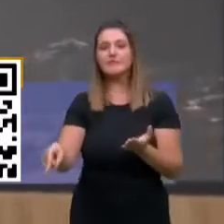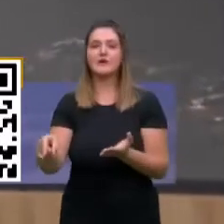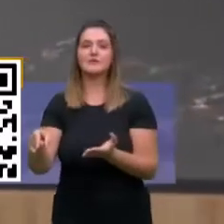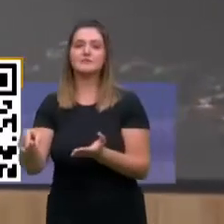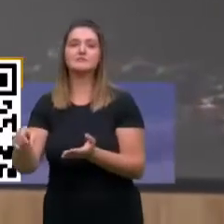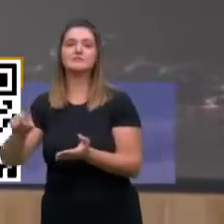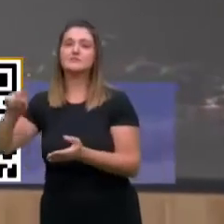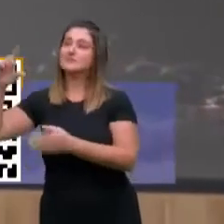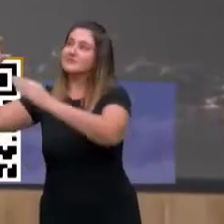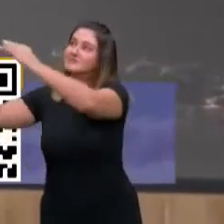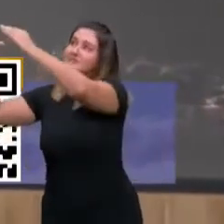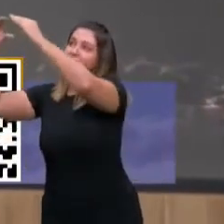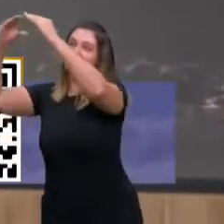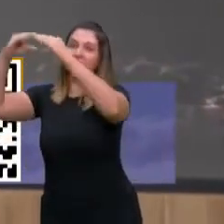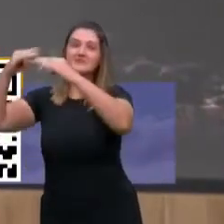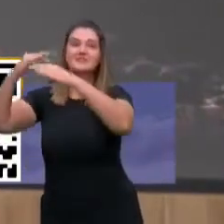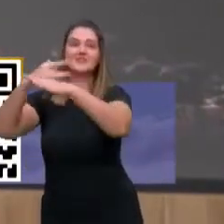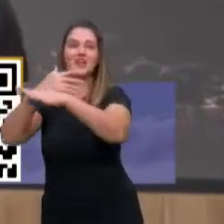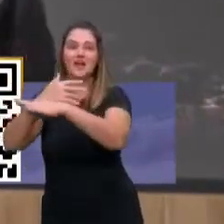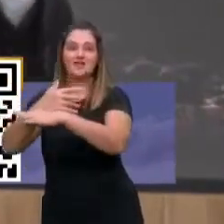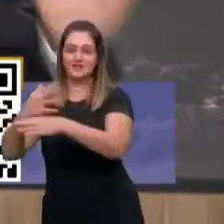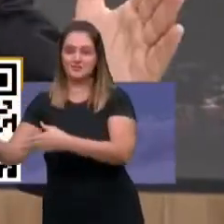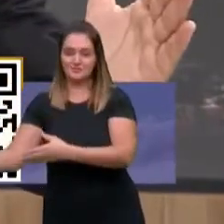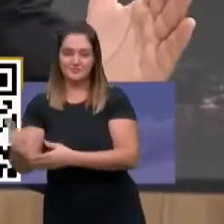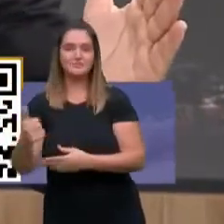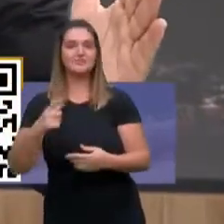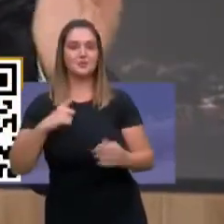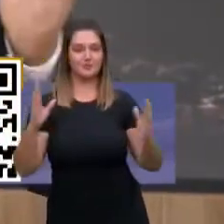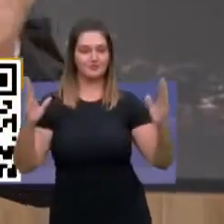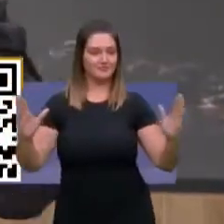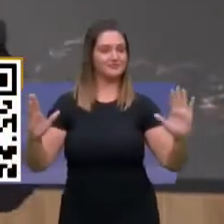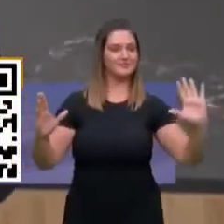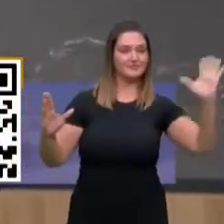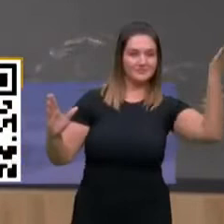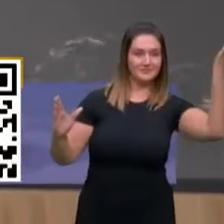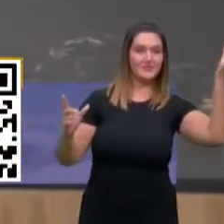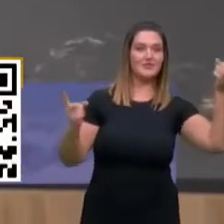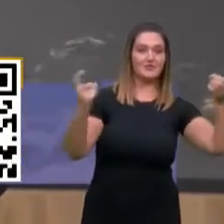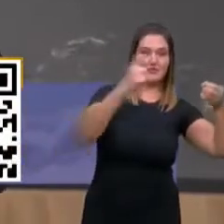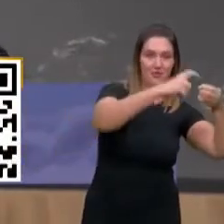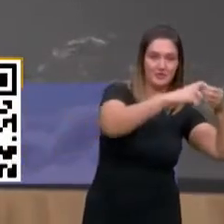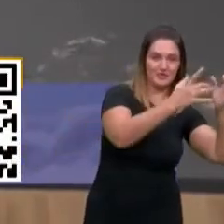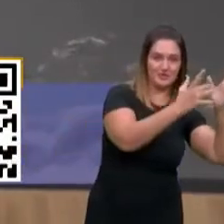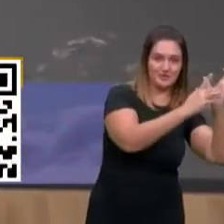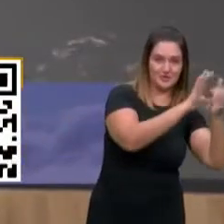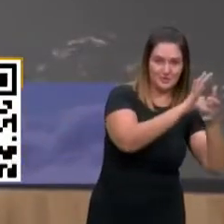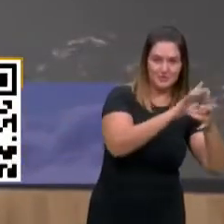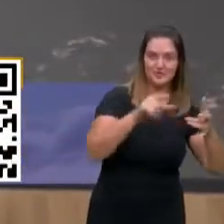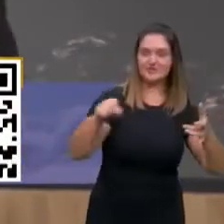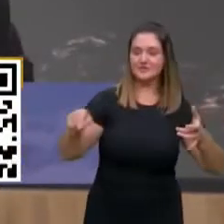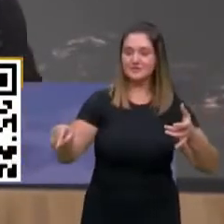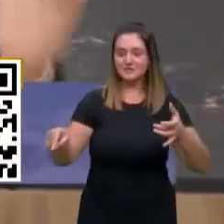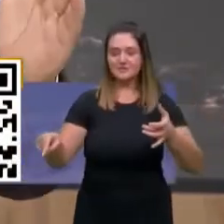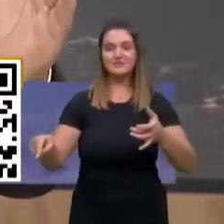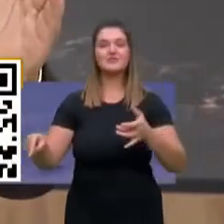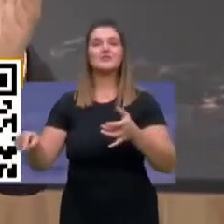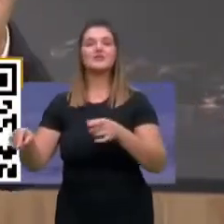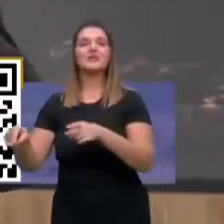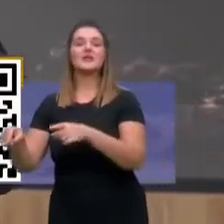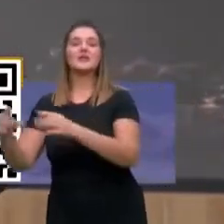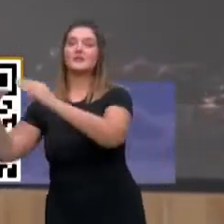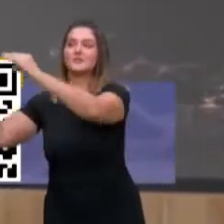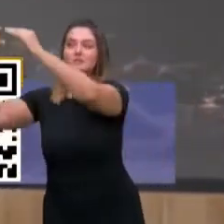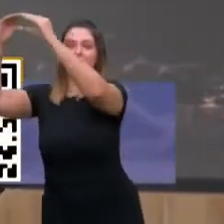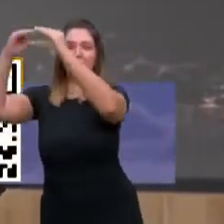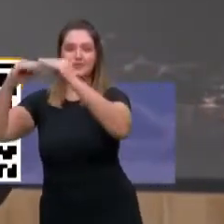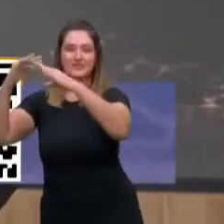está entre dois grandes acontecimentos. A primeira ressurreição e a segunda. E mais dois acontecimentos, a volta de